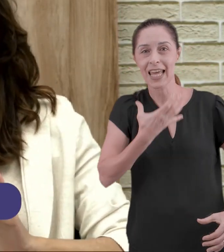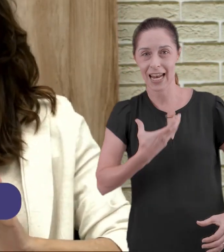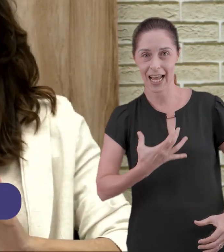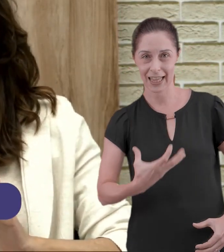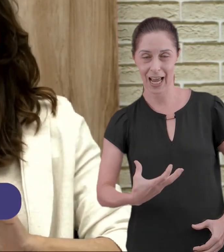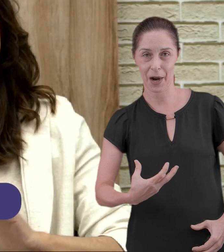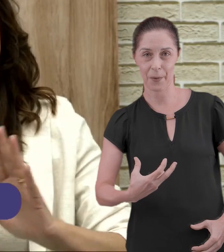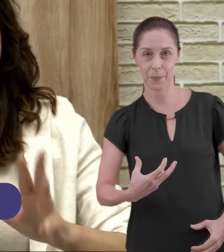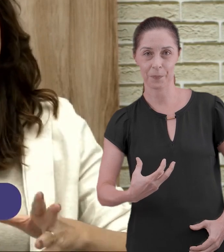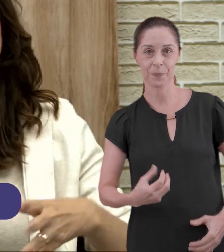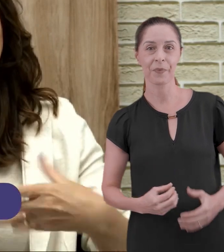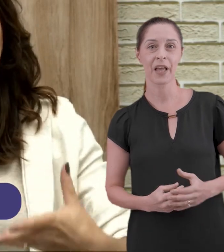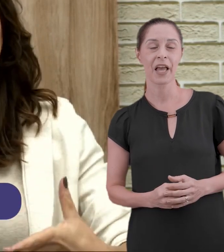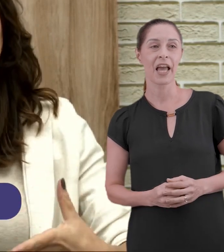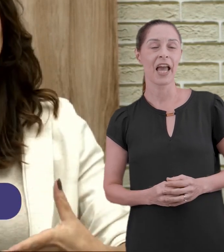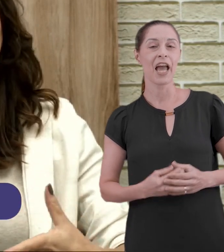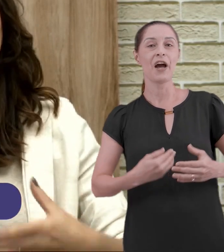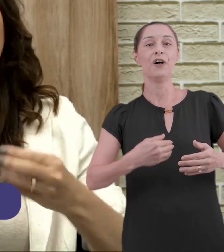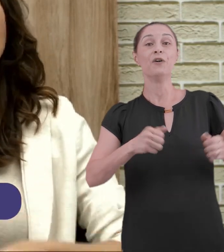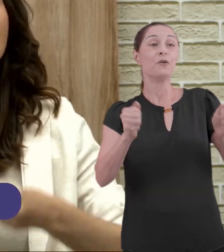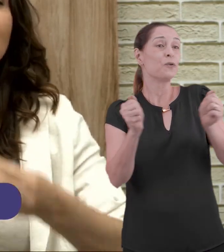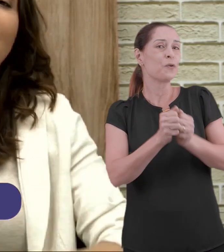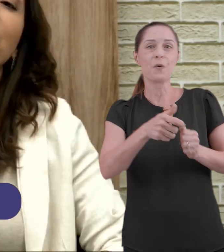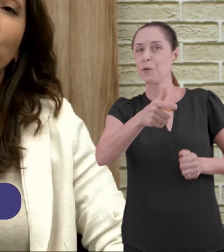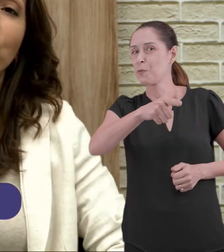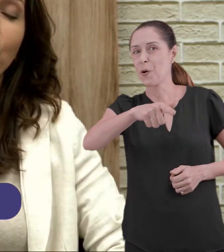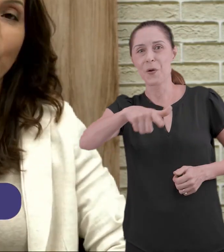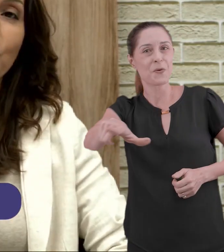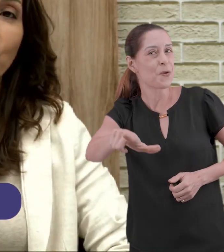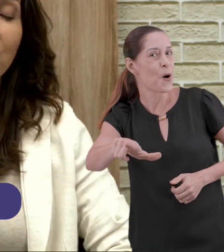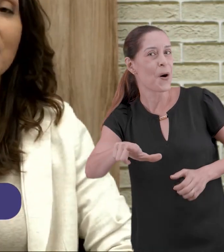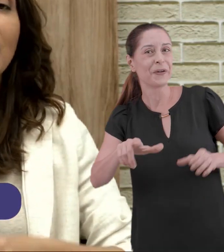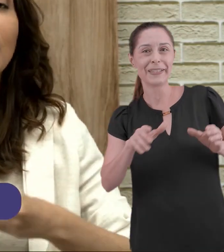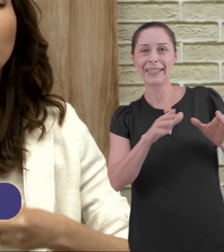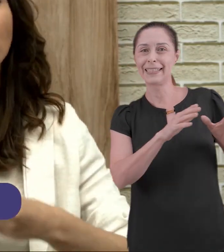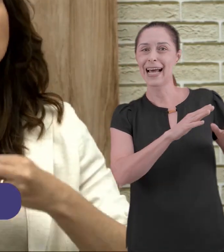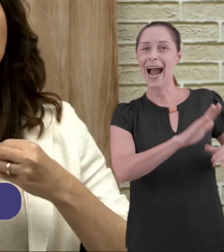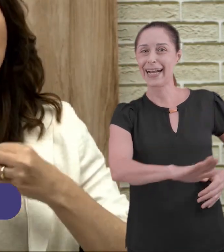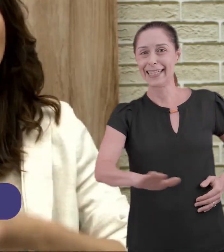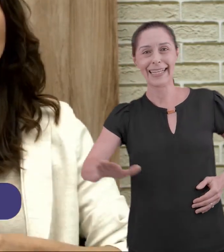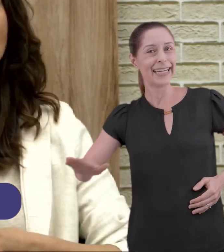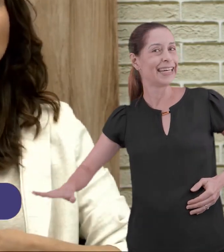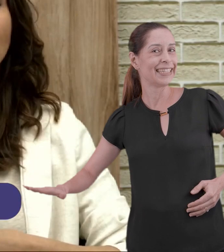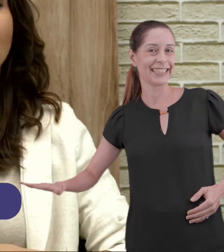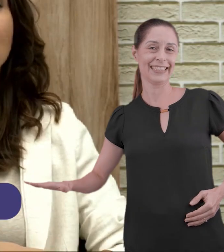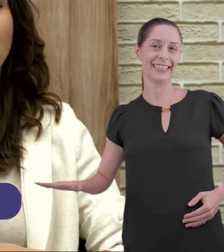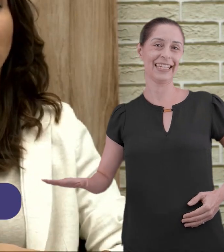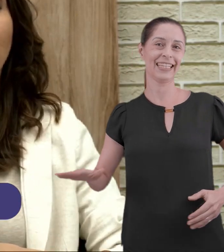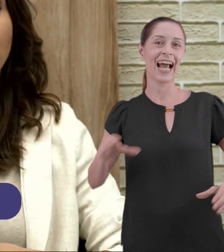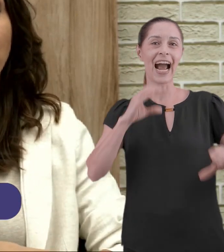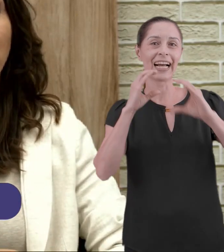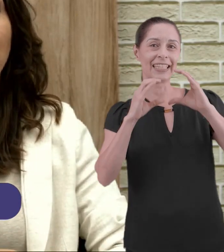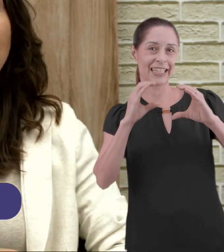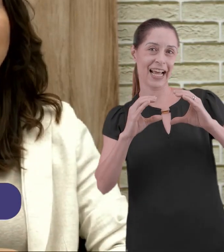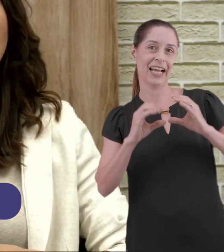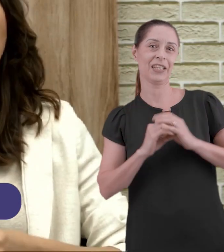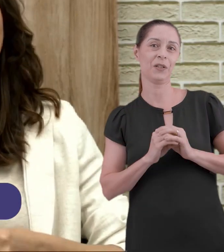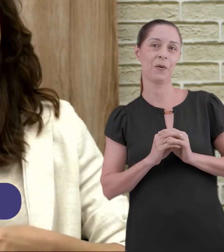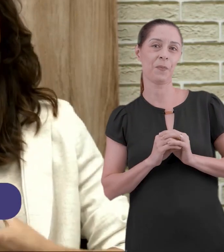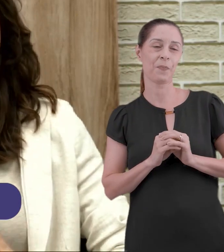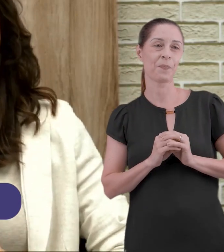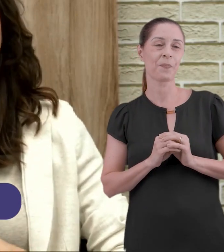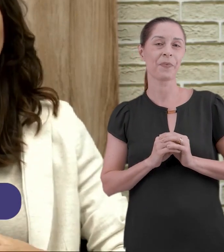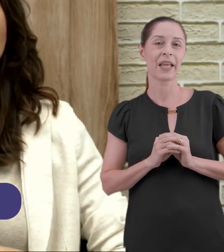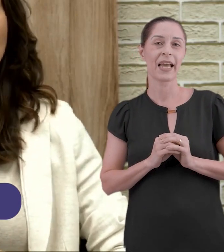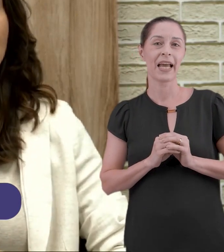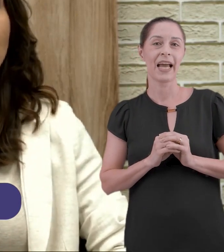frente com a Cidinha de apoio, mas ele estava no meio das outras e aquilo fez muita diferença para aquela família. Para